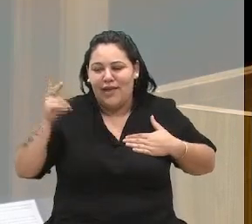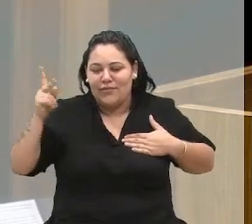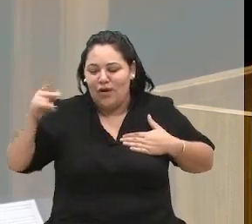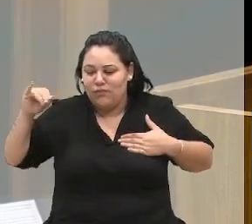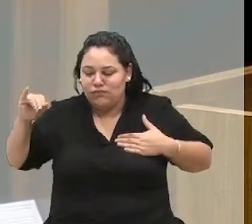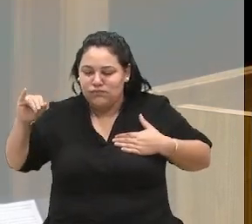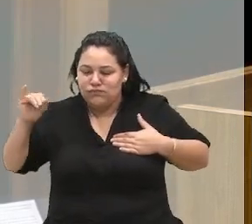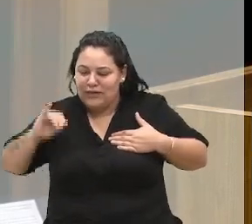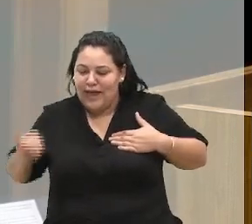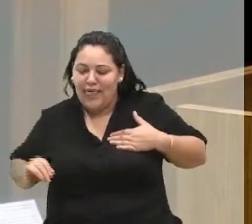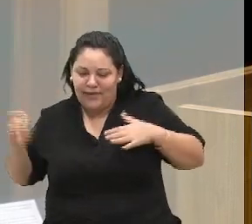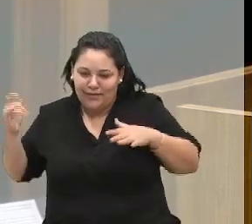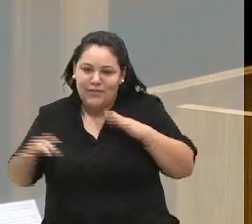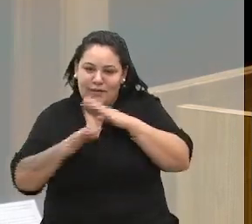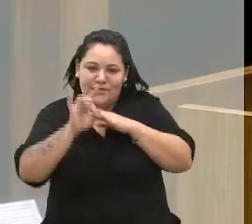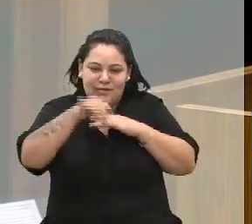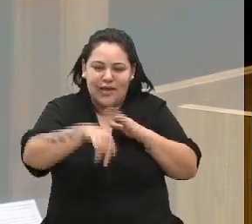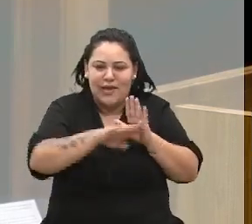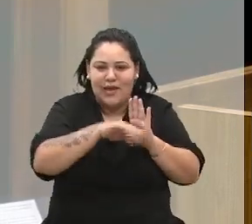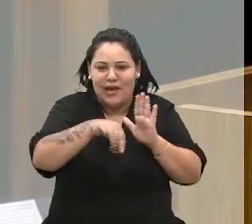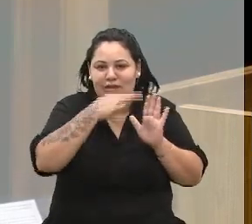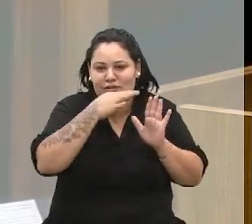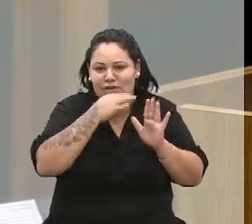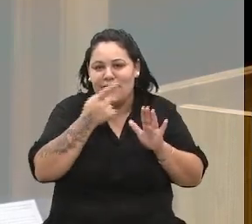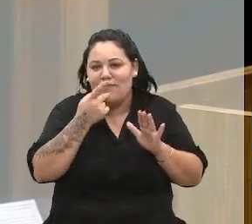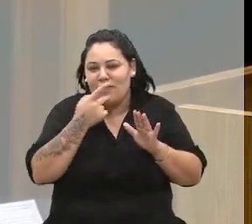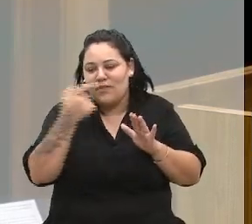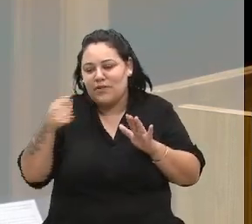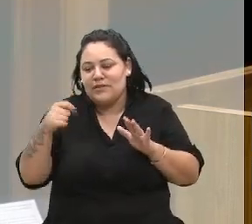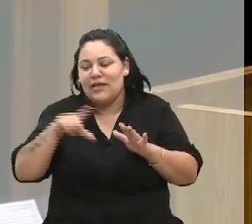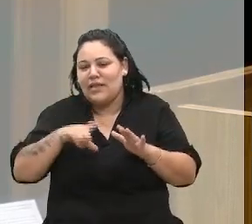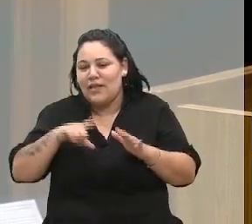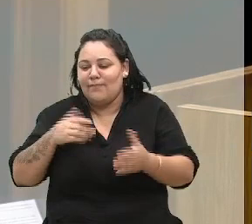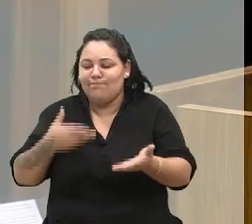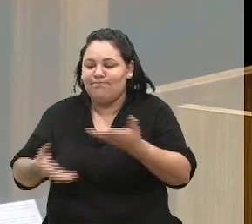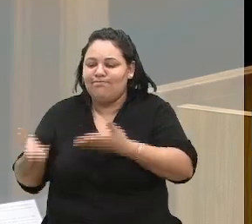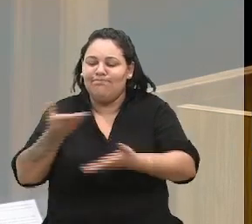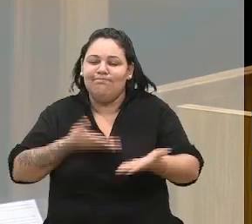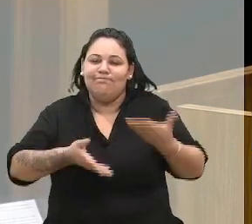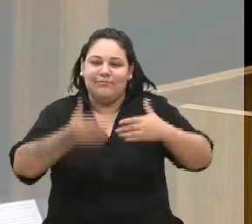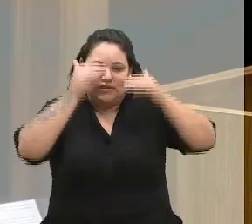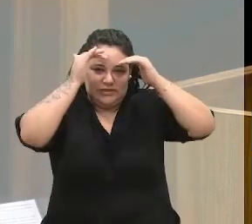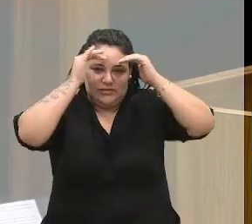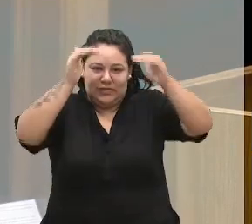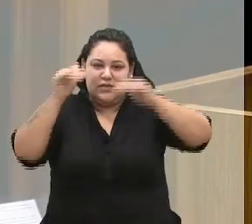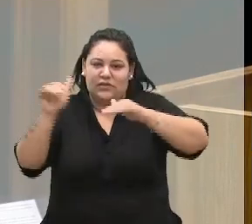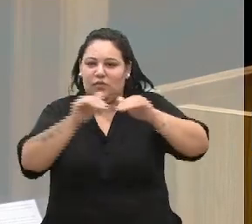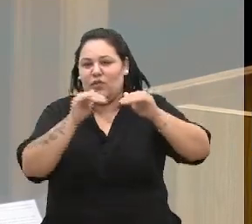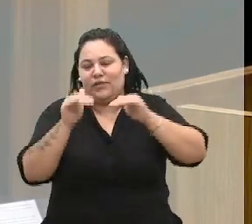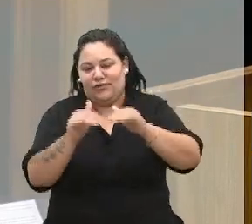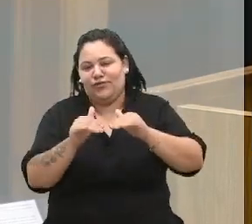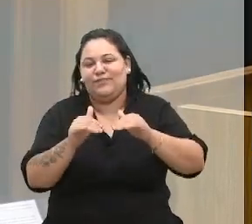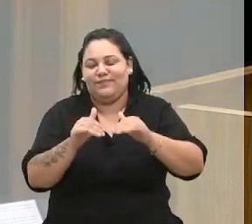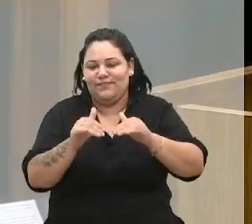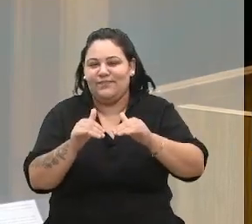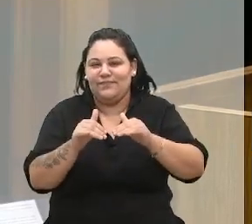dizer que enquanto não houver recíproco respeito entre as diferenças